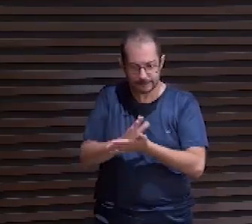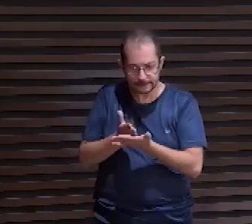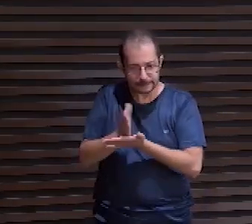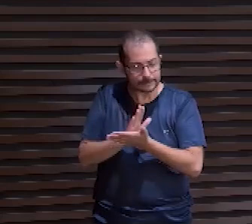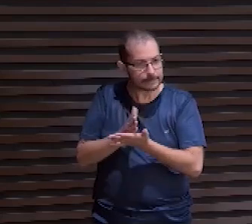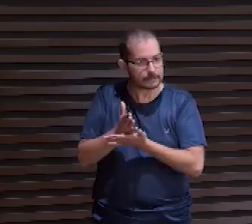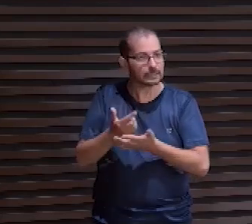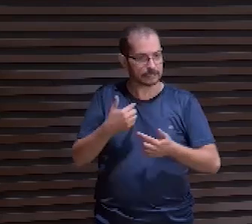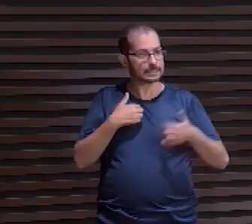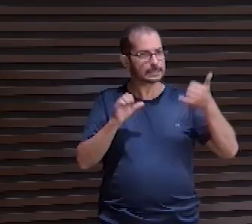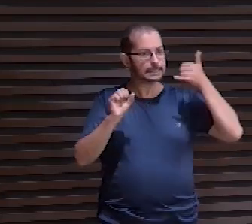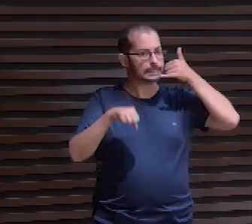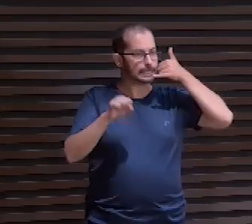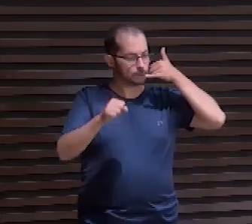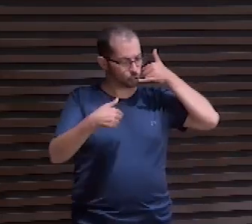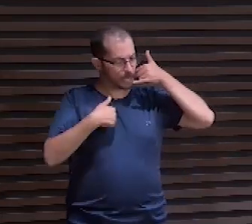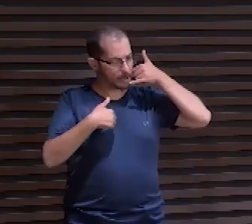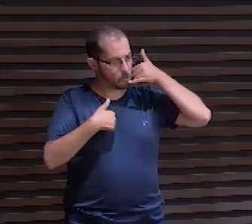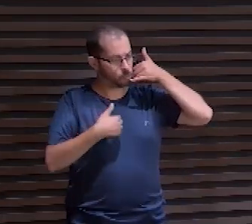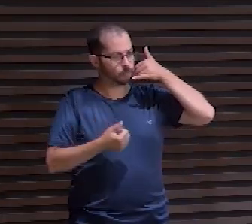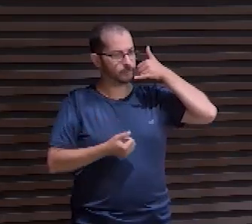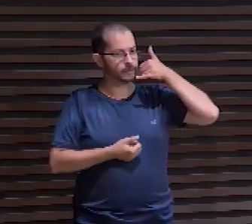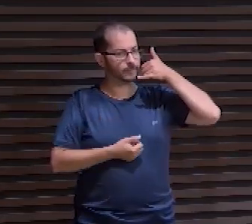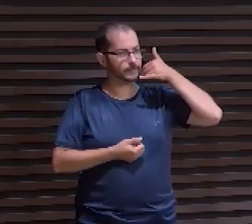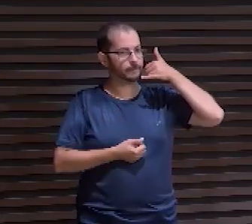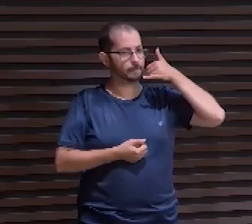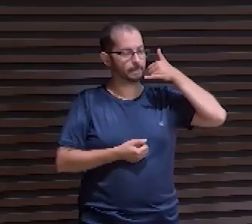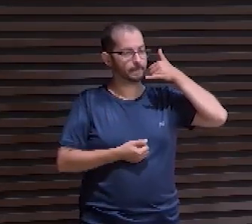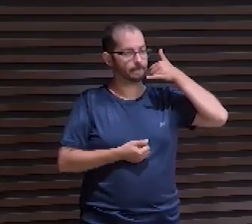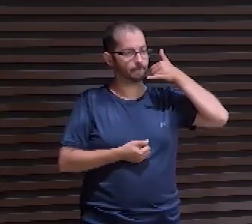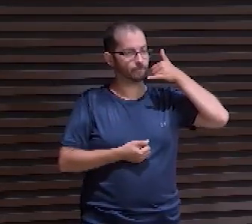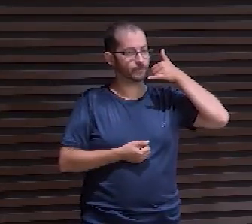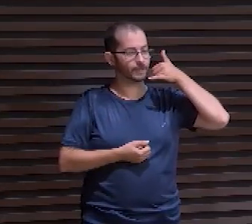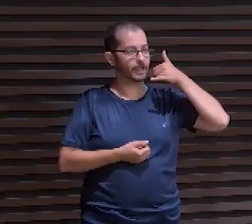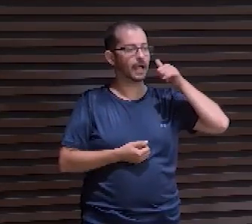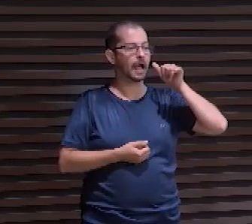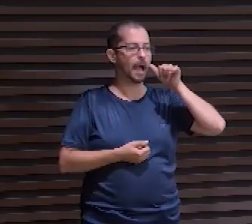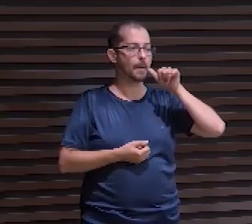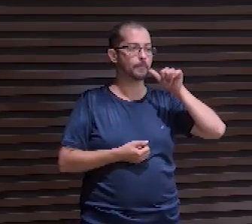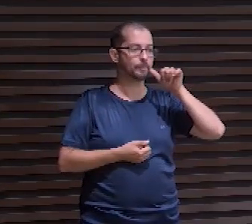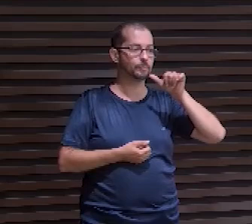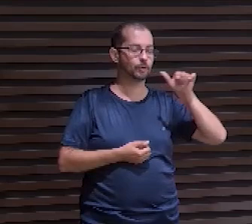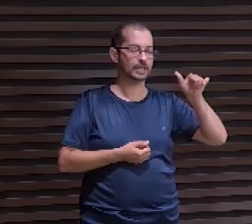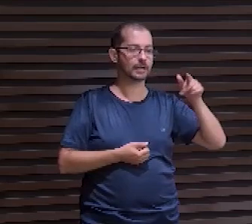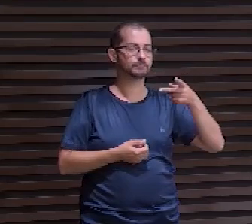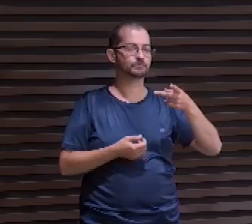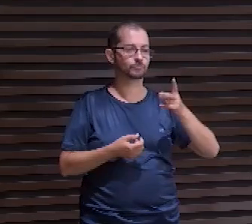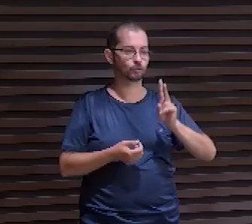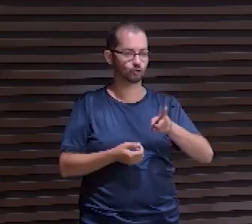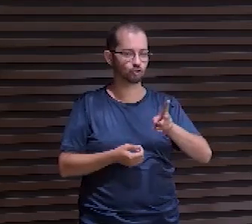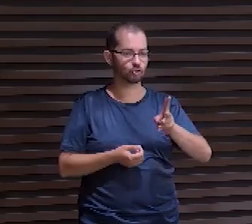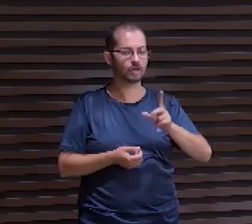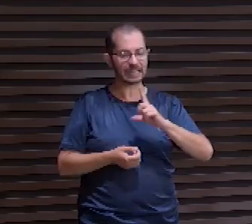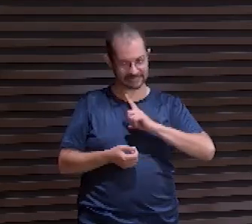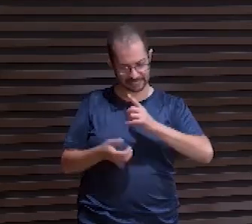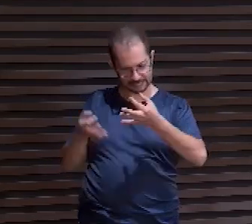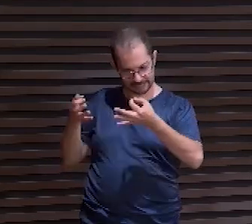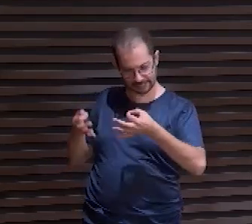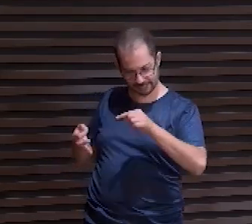Respondi: sim, sou eu. Ela não se convenceu e continuou: você tem